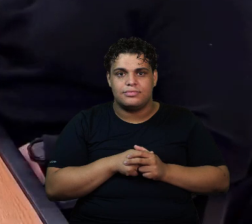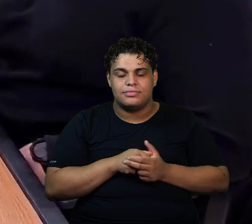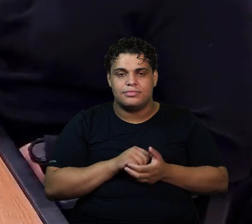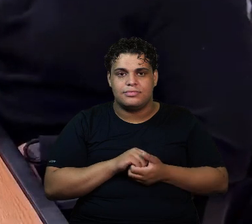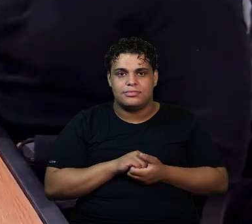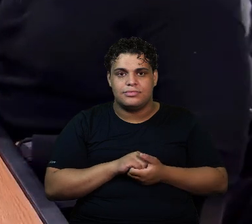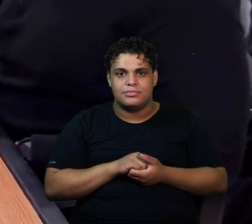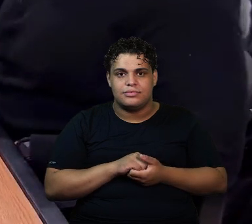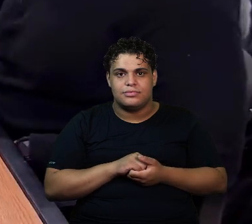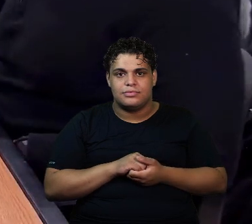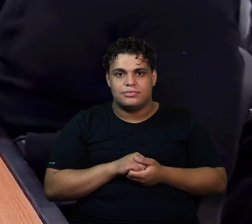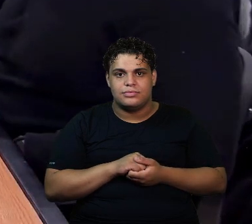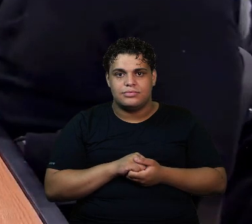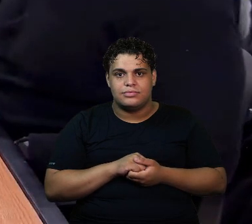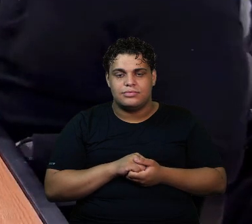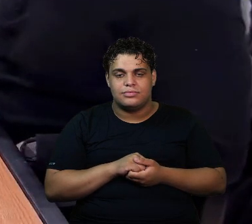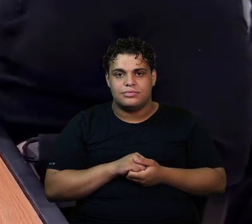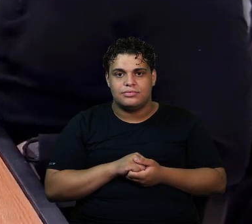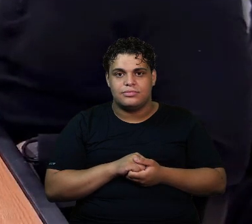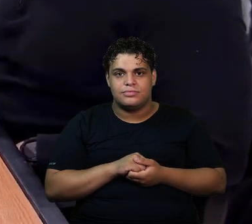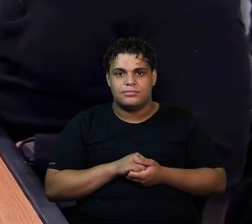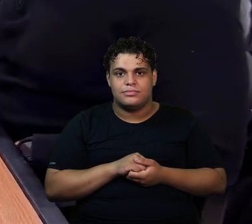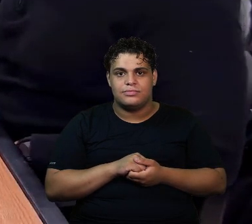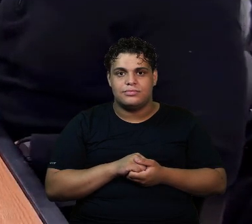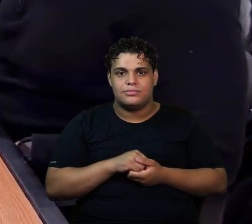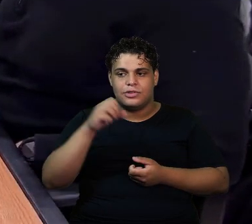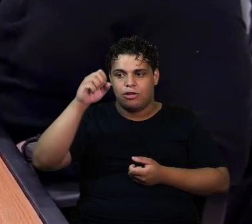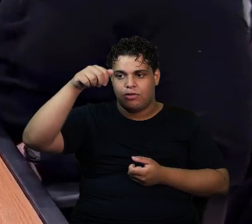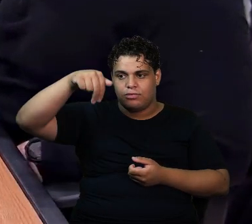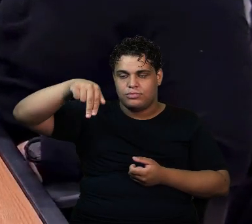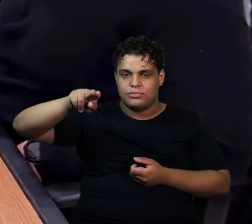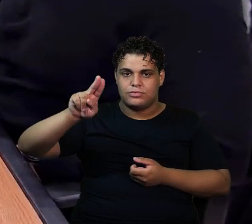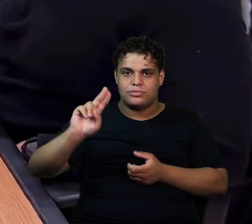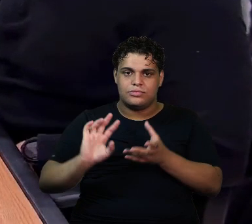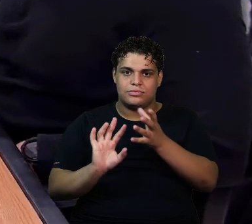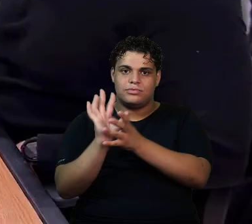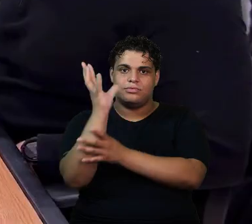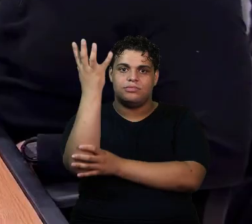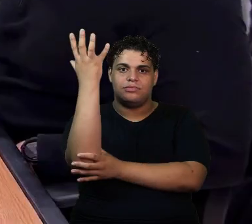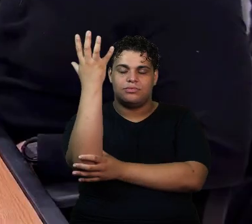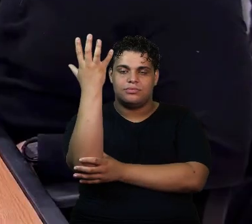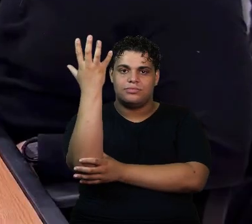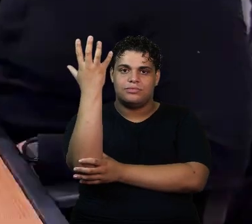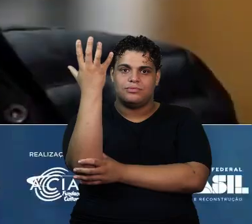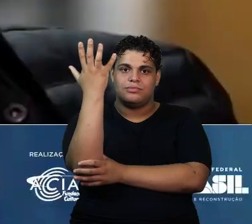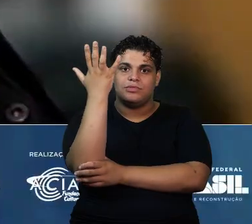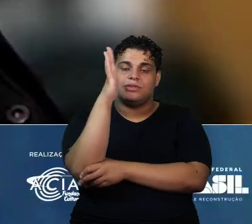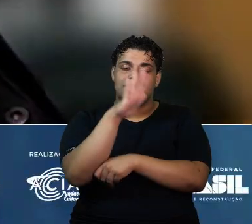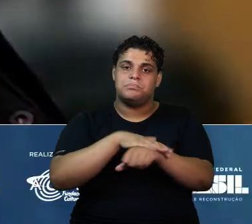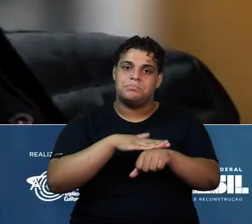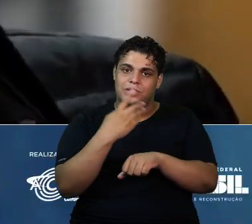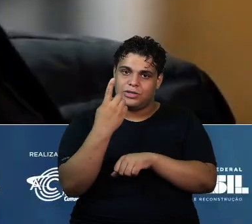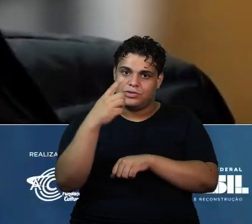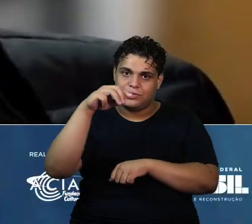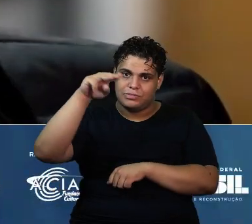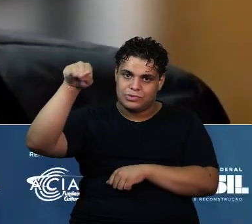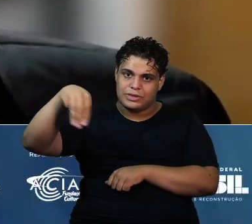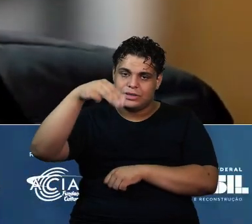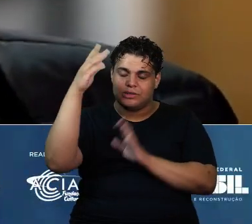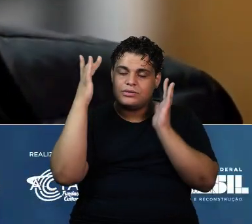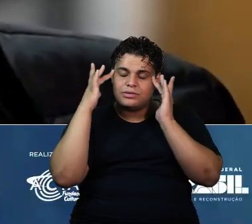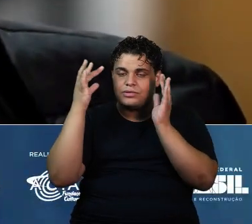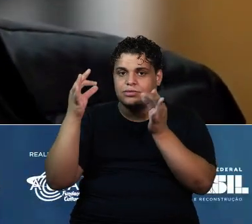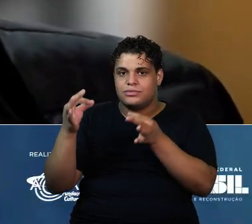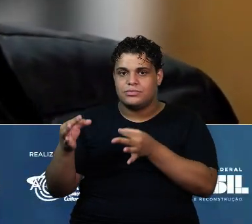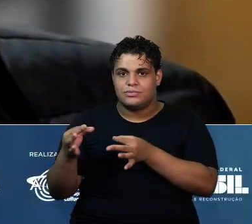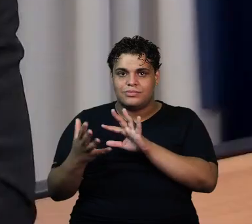uma força muito grande. A Organização Mundial de Saúde é que criou isso, e isso é mais um movimento para a conscientização